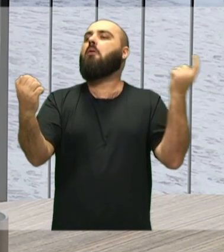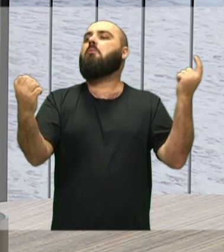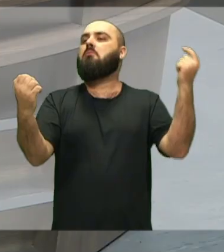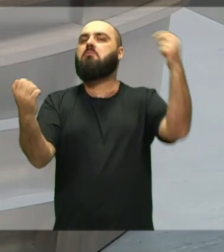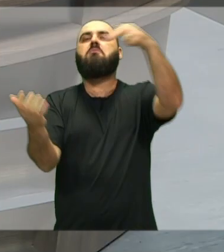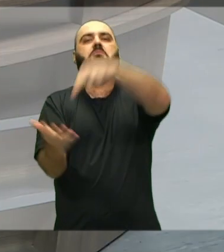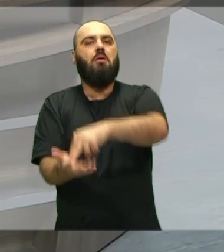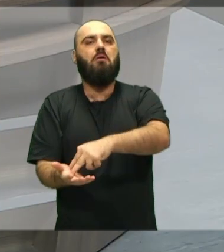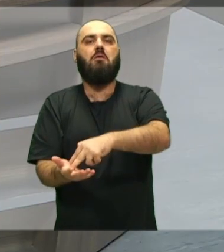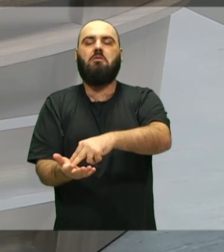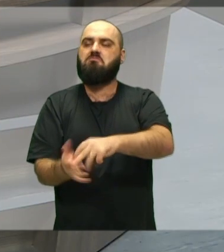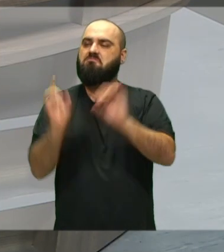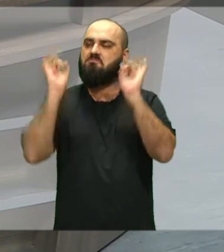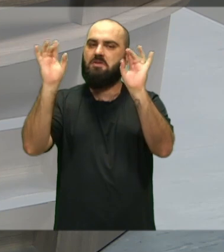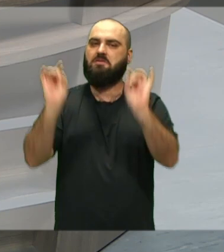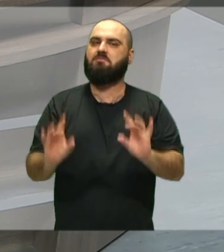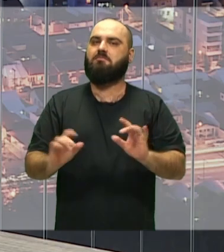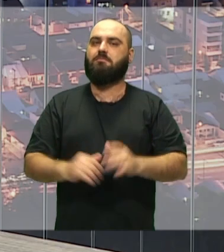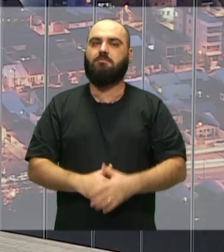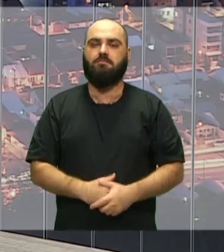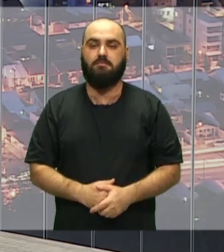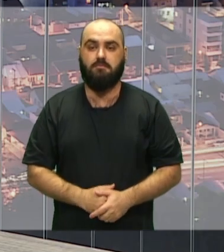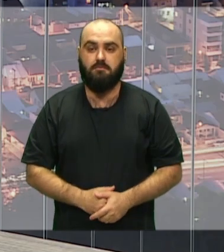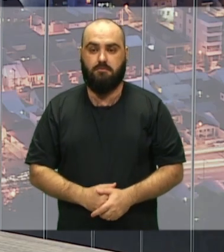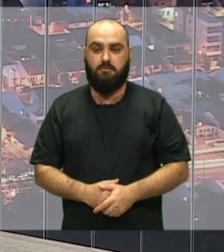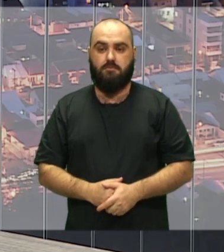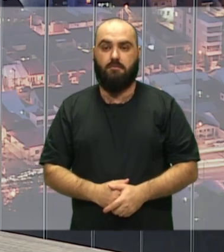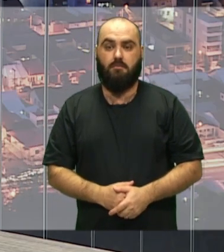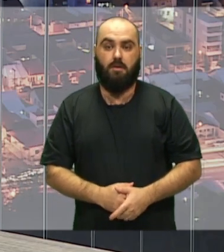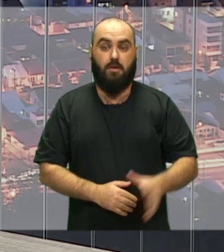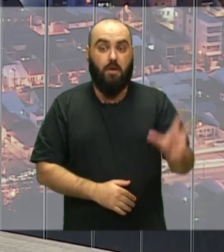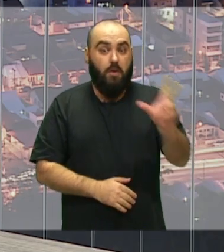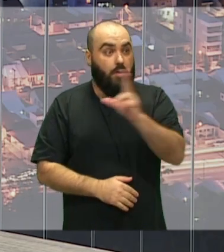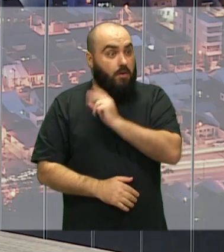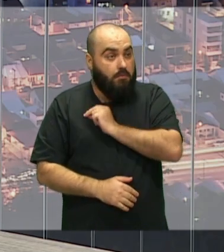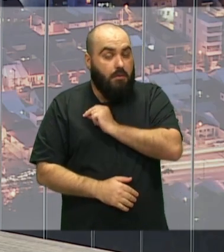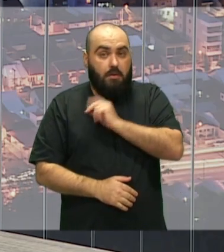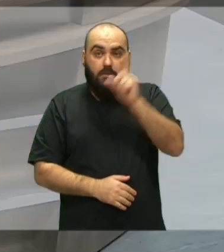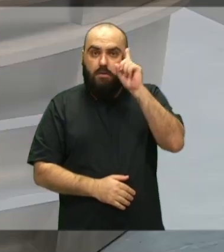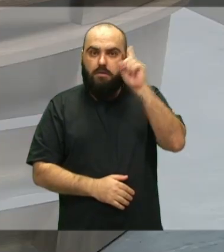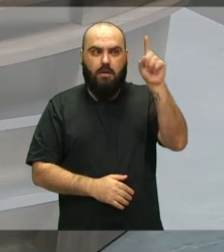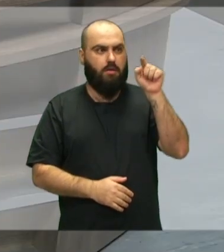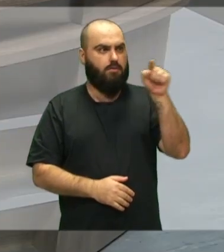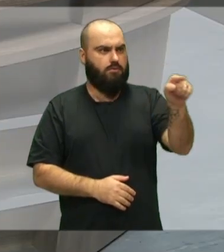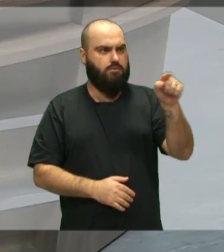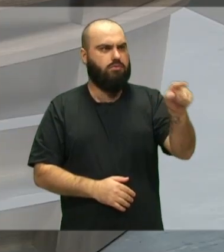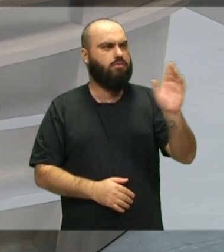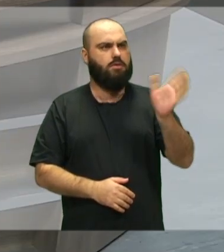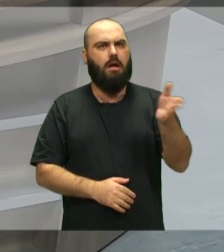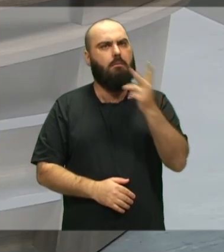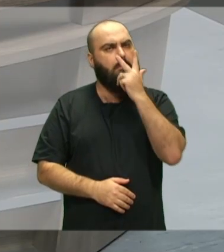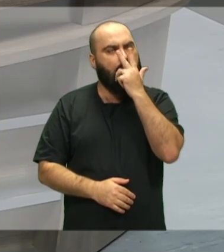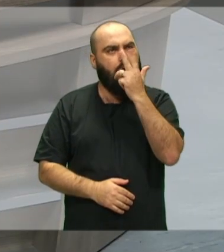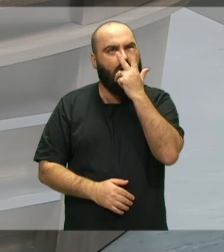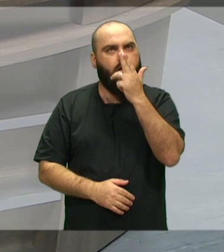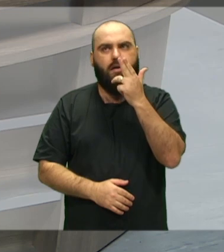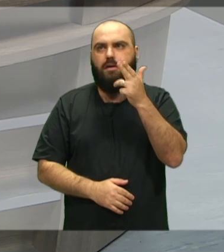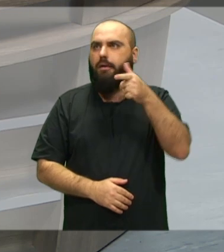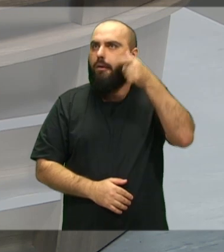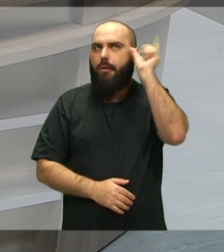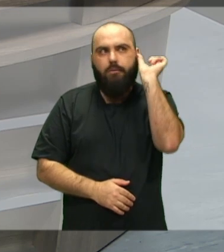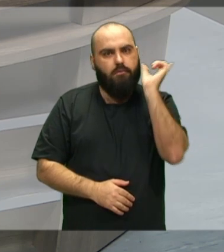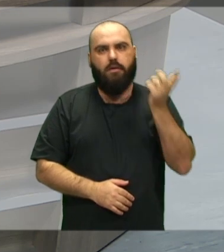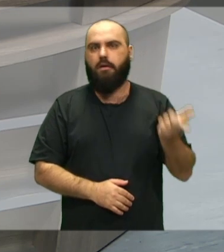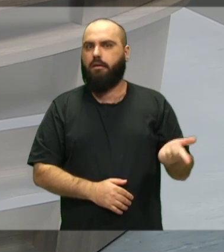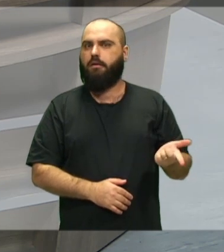possível. E, meu Deus, né? A gente estava conversando aqui um pouco antes. Tua produção não para, porque para mim, assim, parece que foi